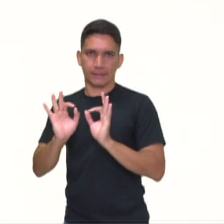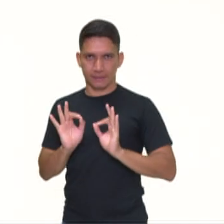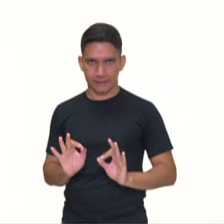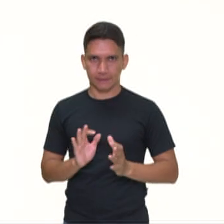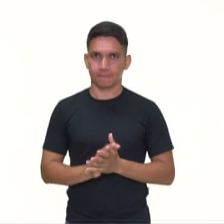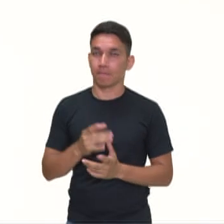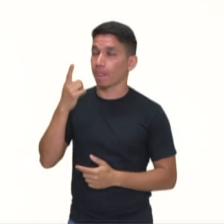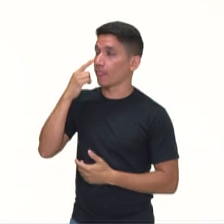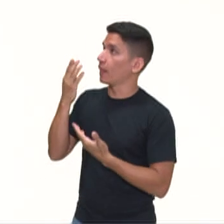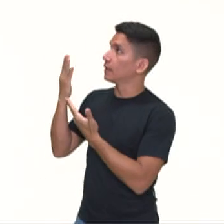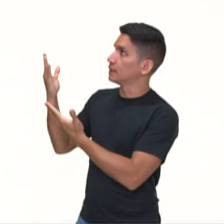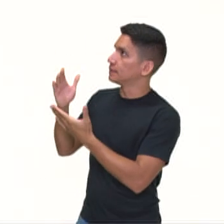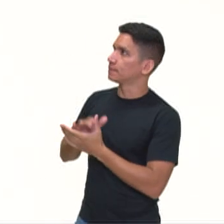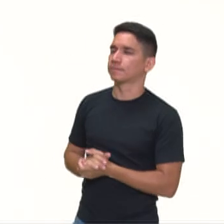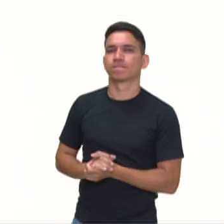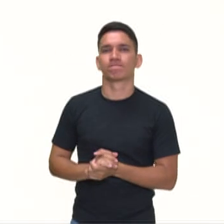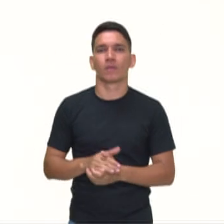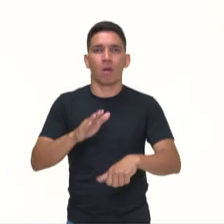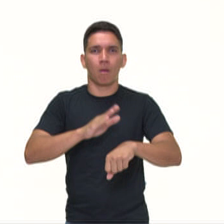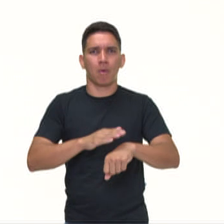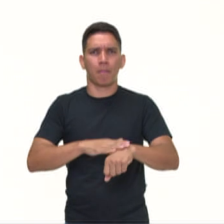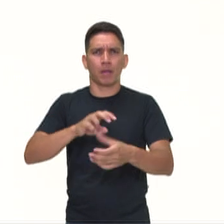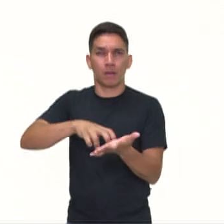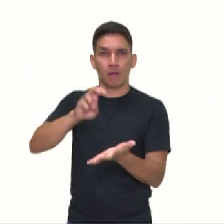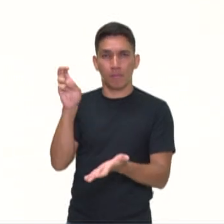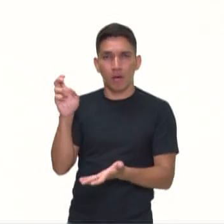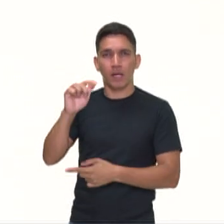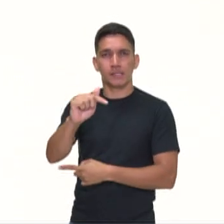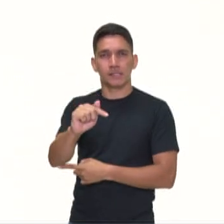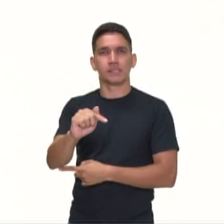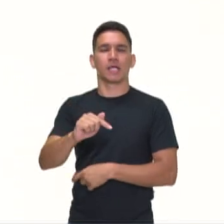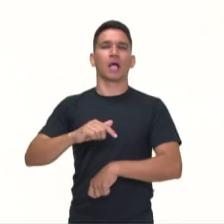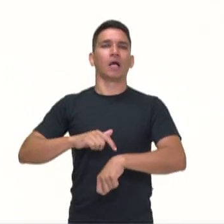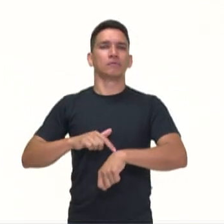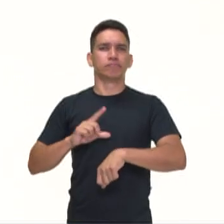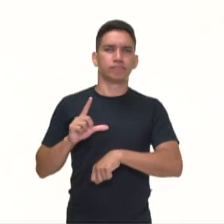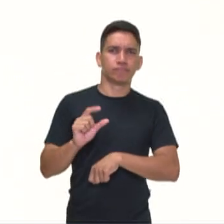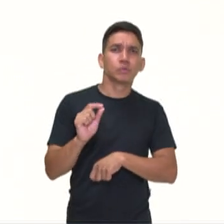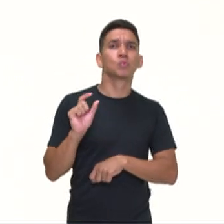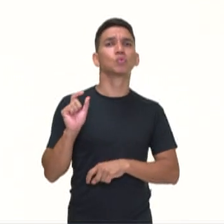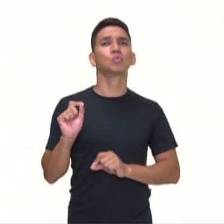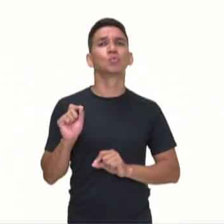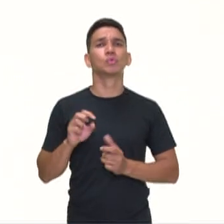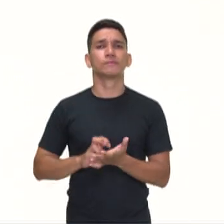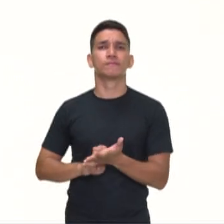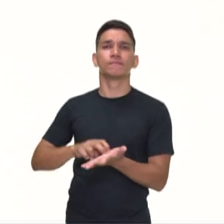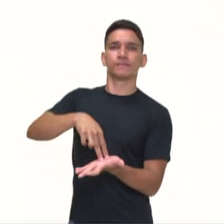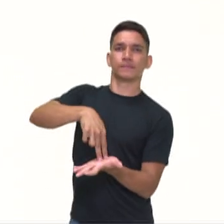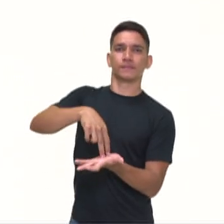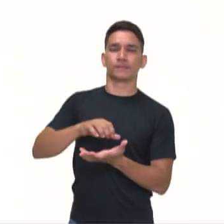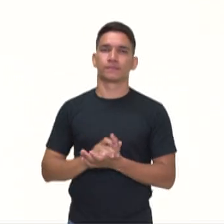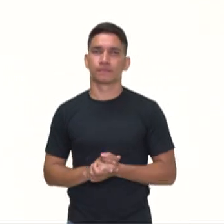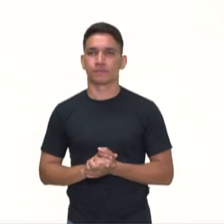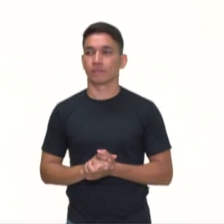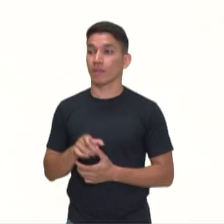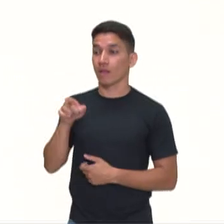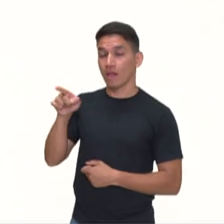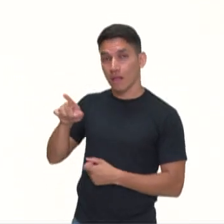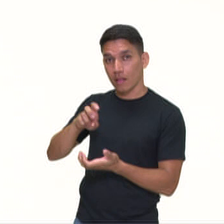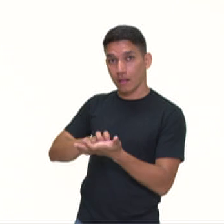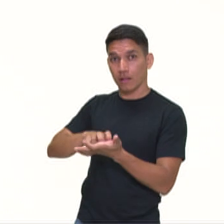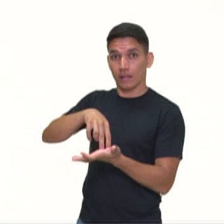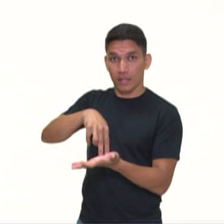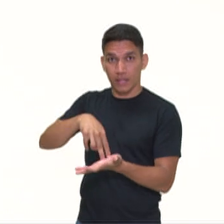exemplo, at the morning he 7 o'clock in gets up, certo? He gets up at